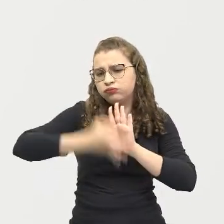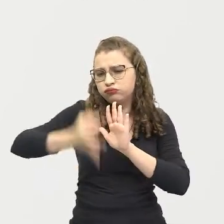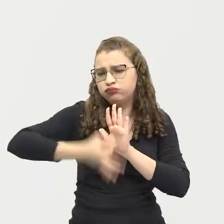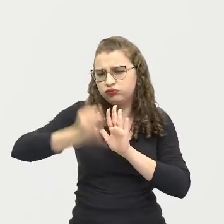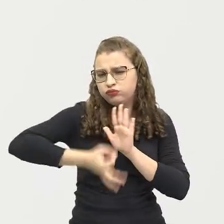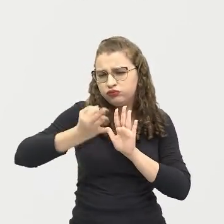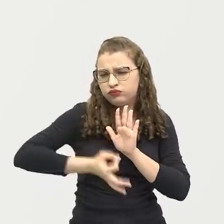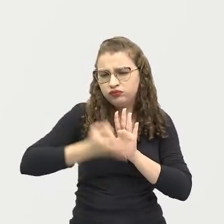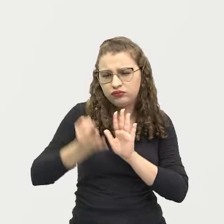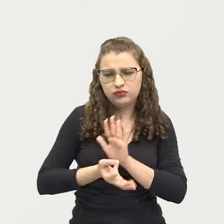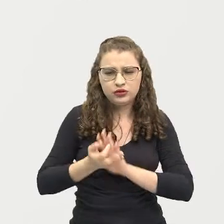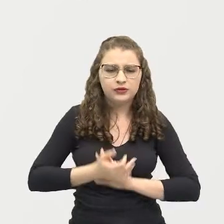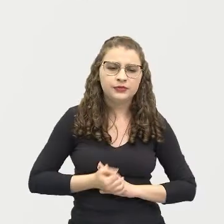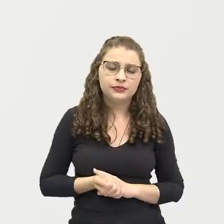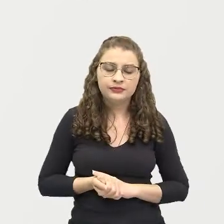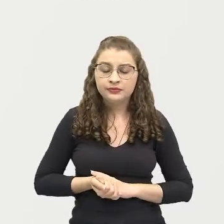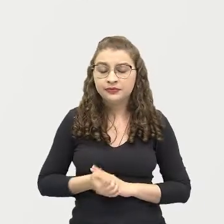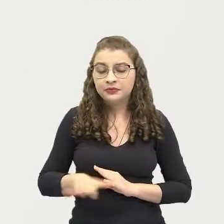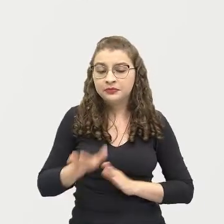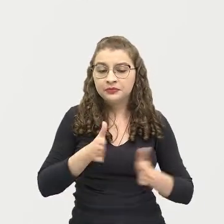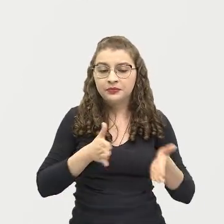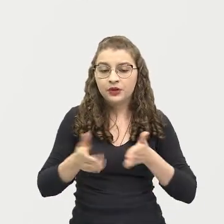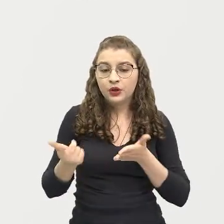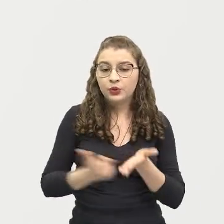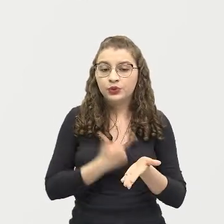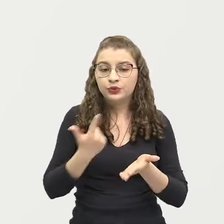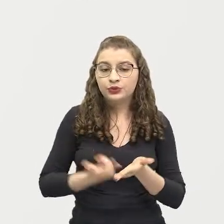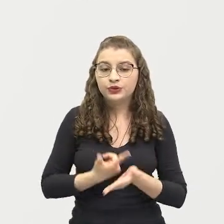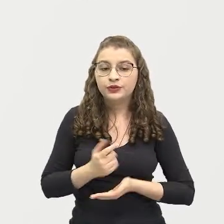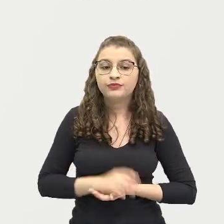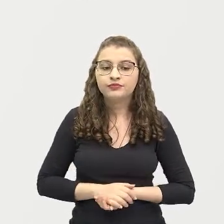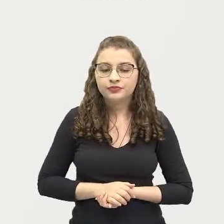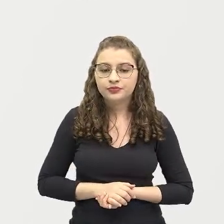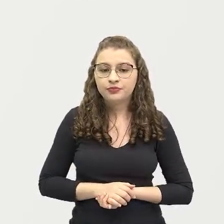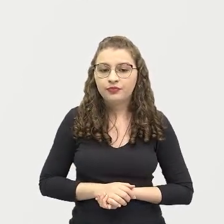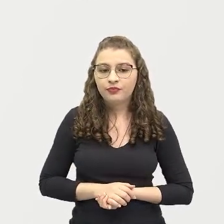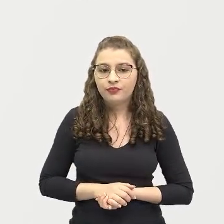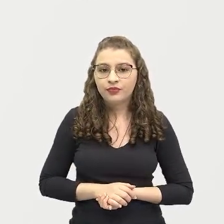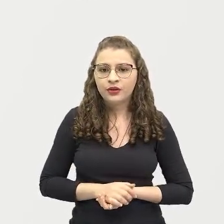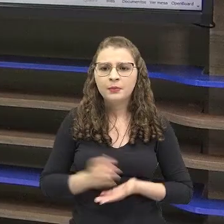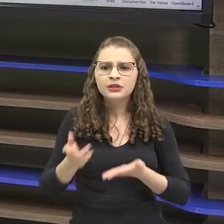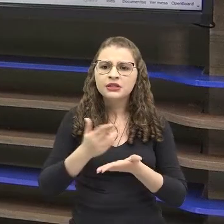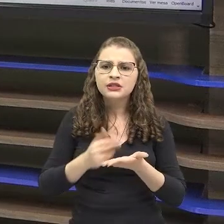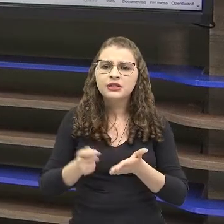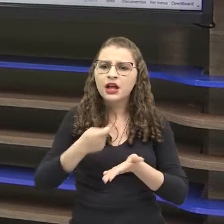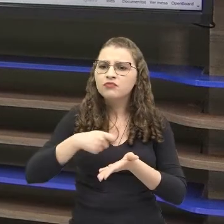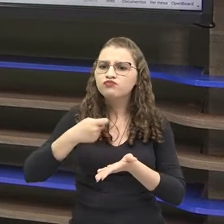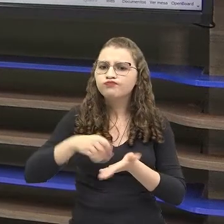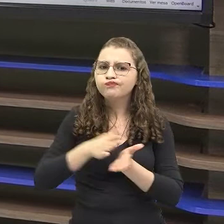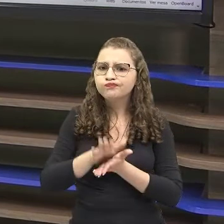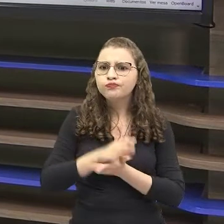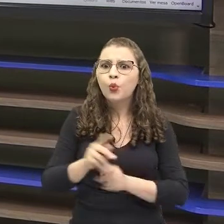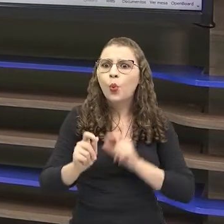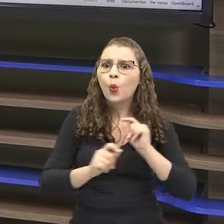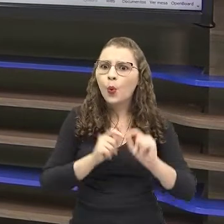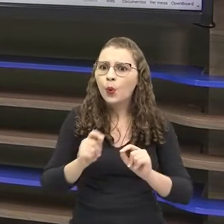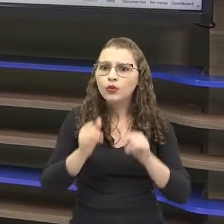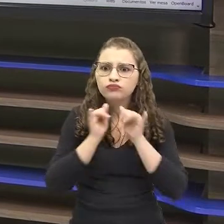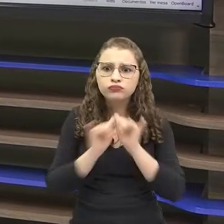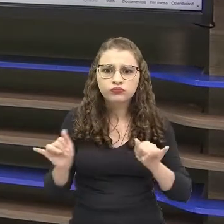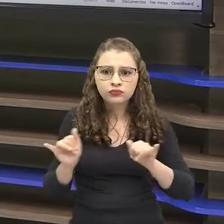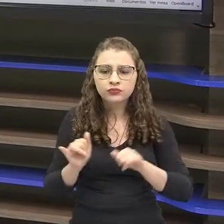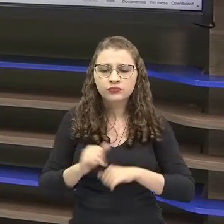arte no texto, no jornal Estado de São Paulo. Olha só aí o que ele escreveu sobre